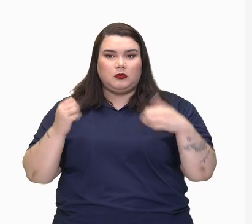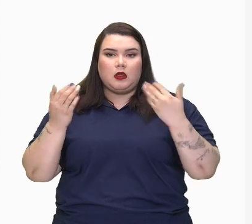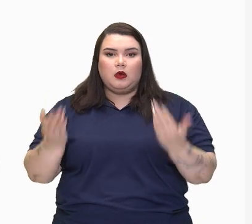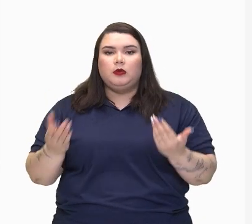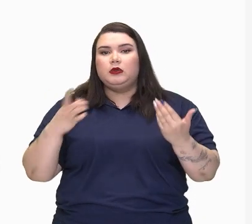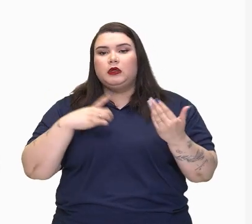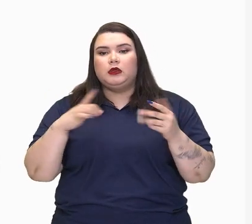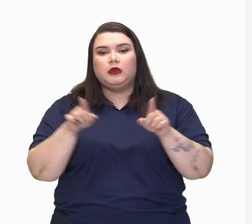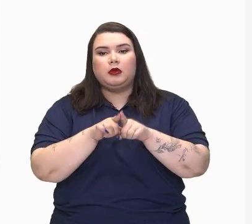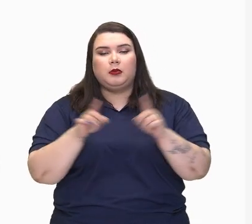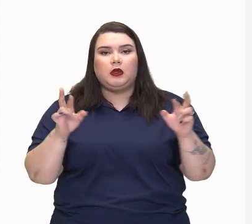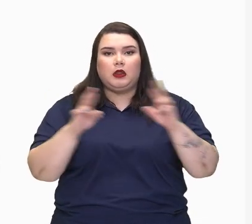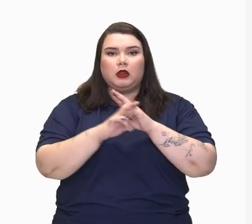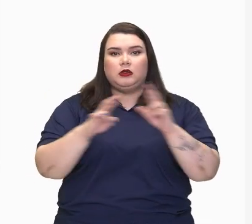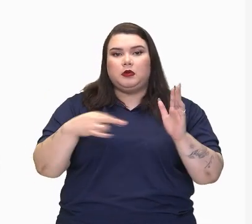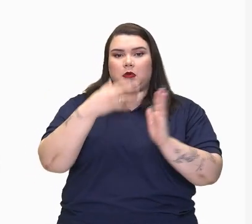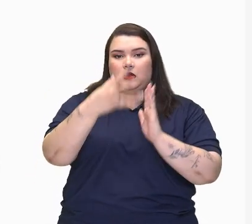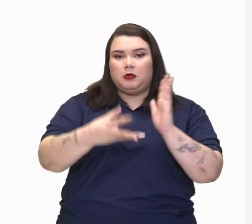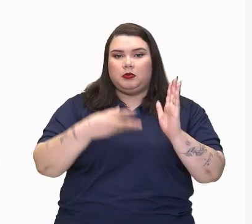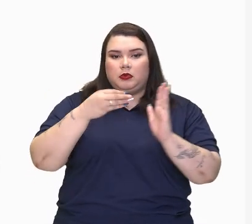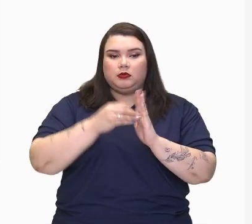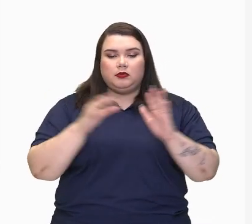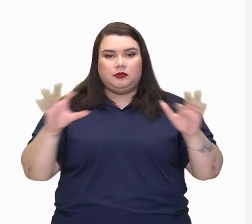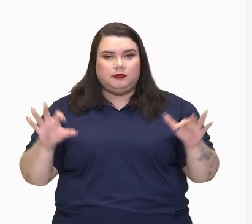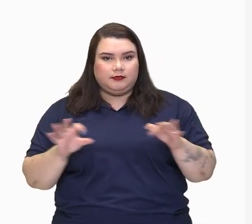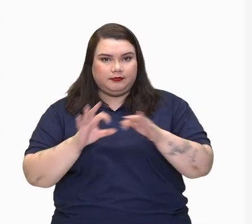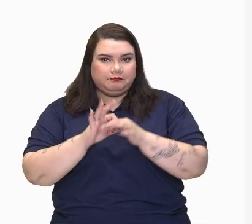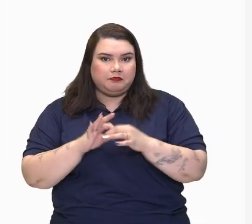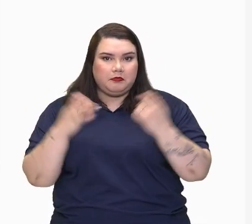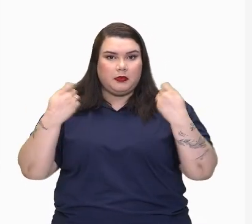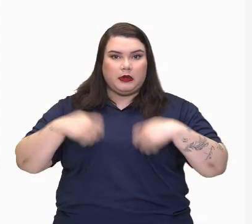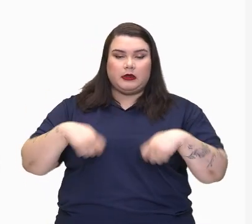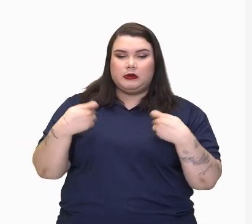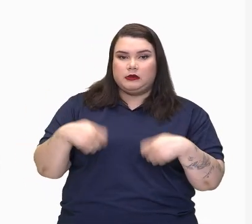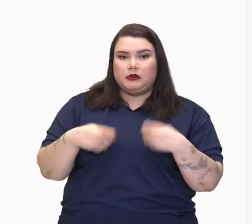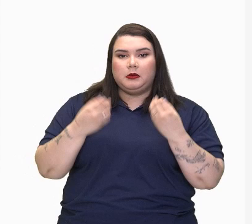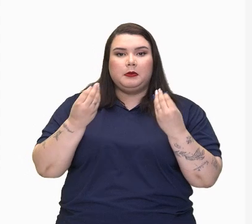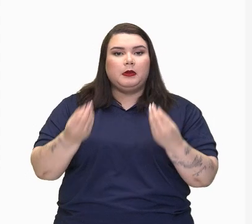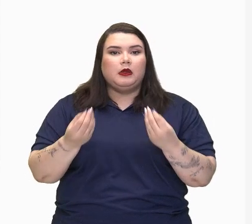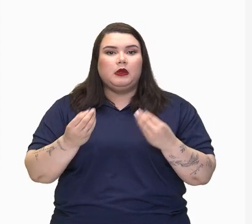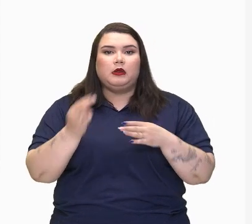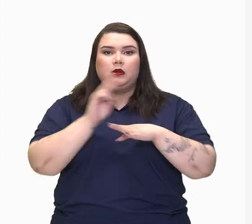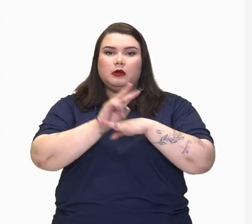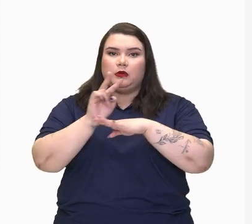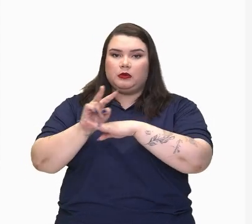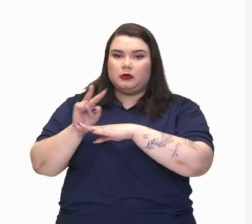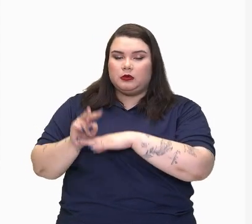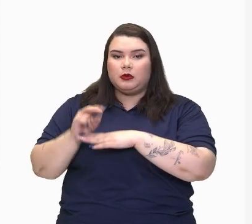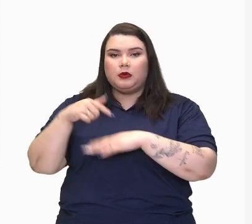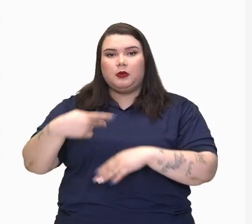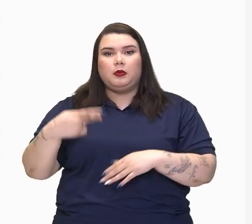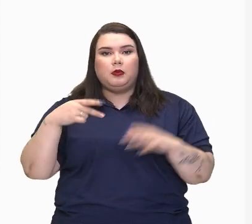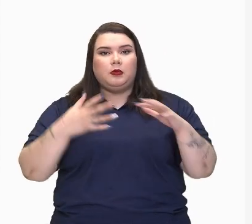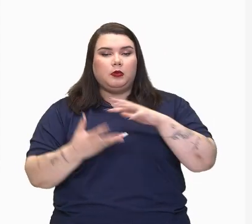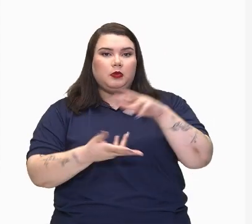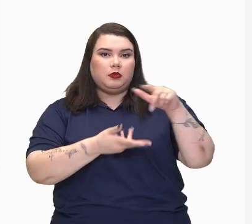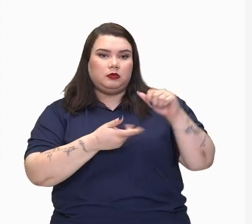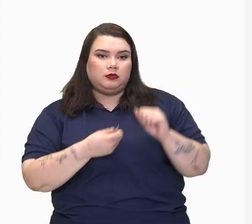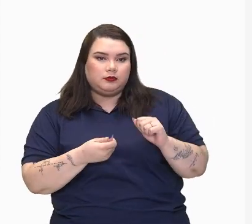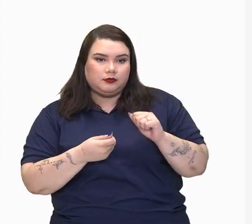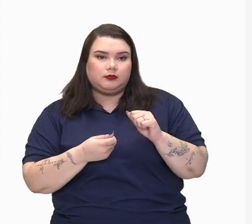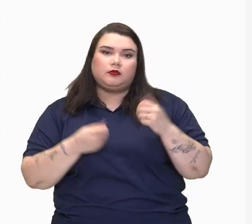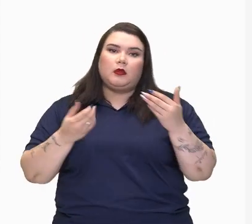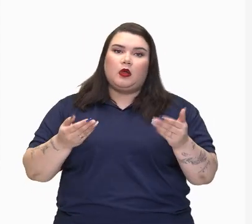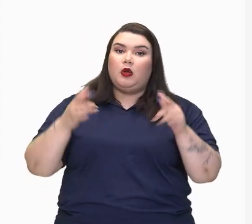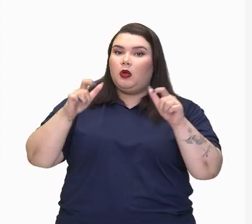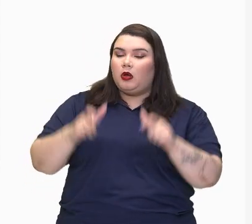da Amazônia enquanto parte necessária para a preservação do mundo, não só